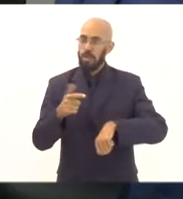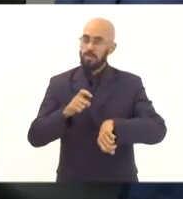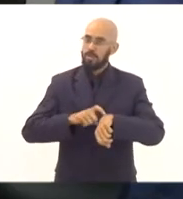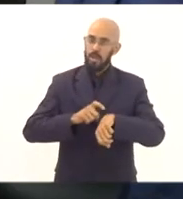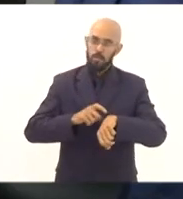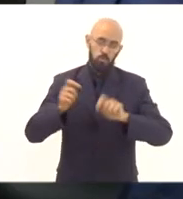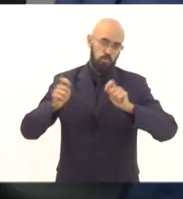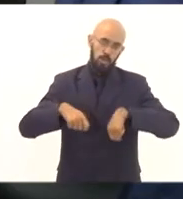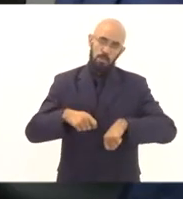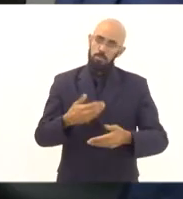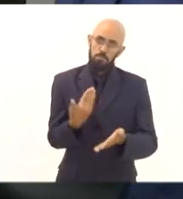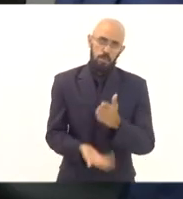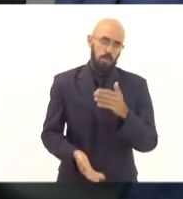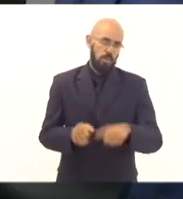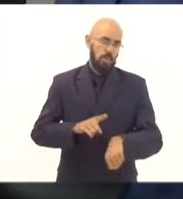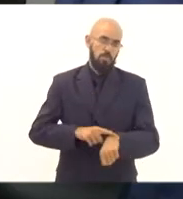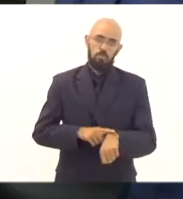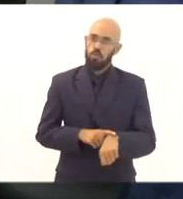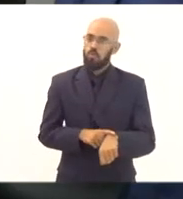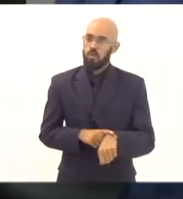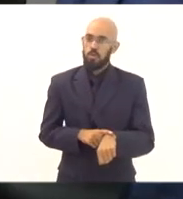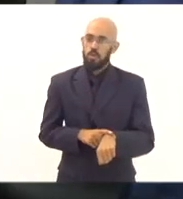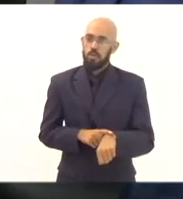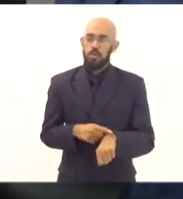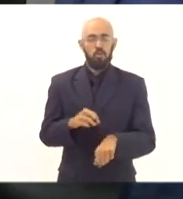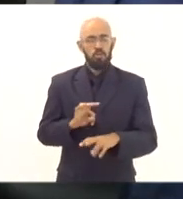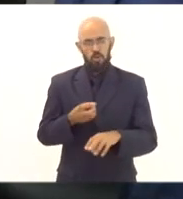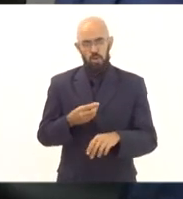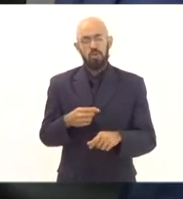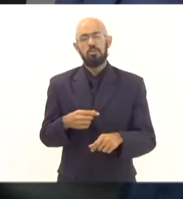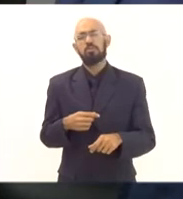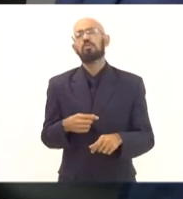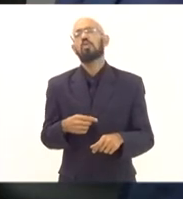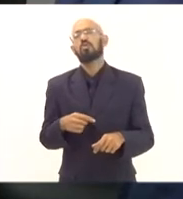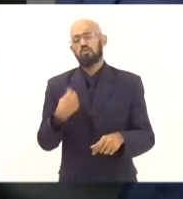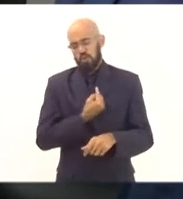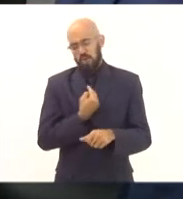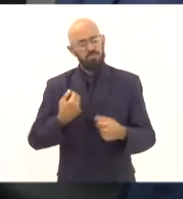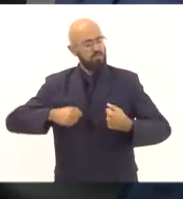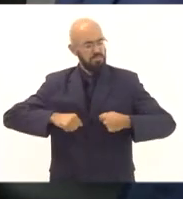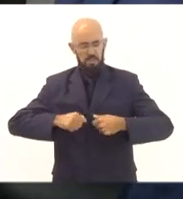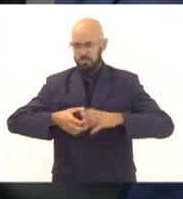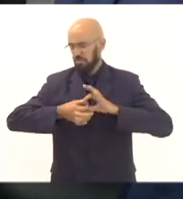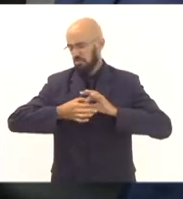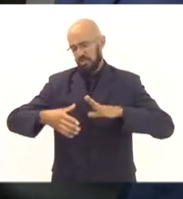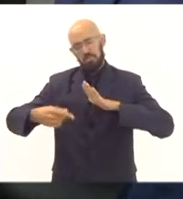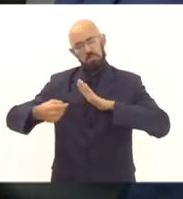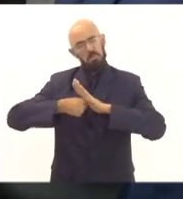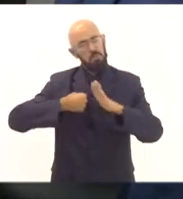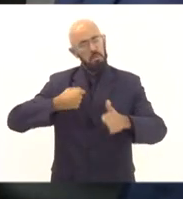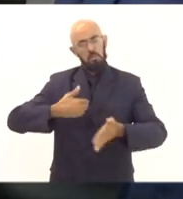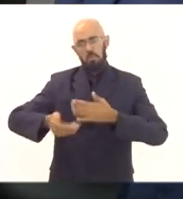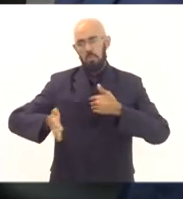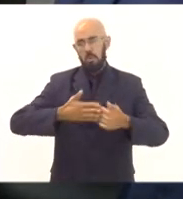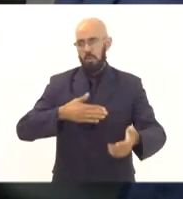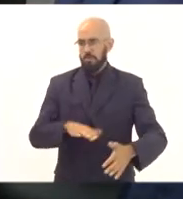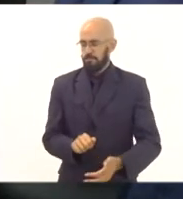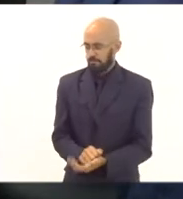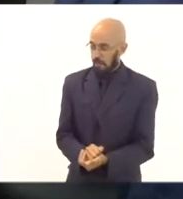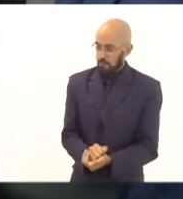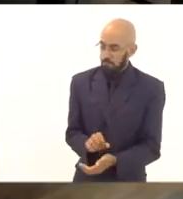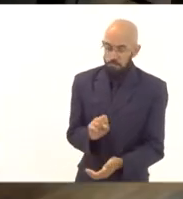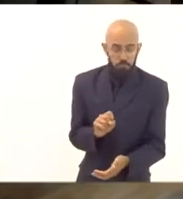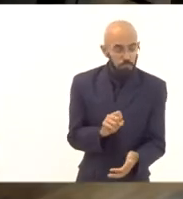a perder e estamos totalmente à disposição para todas as perguntas que fizerem necessários eu te fazer uma pergunta